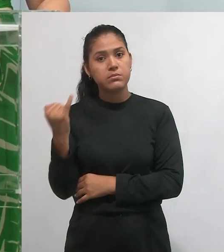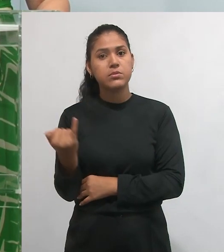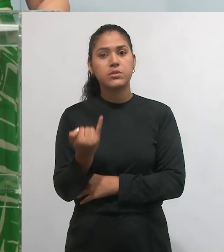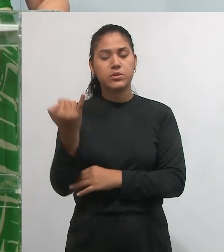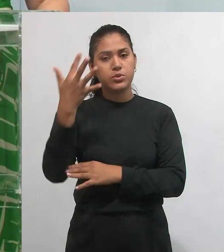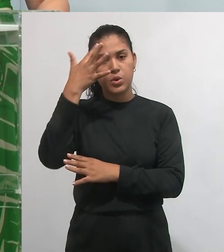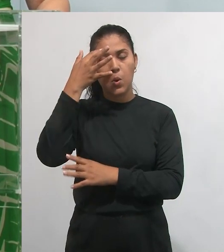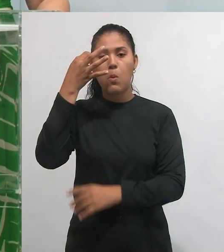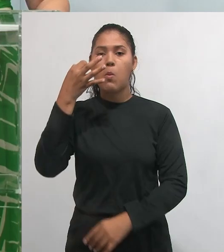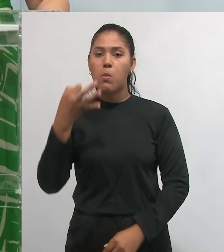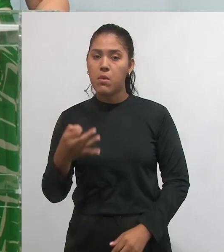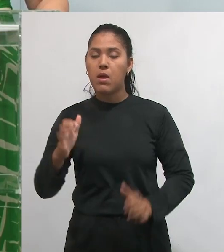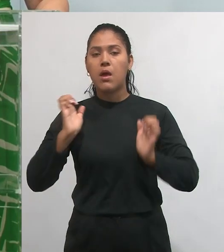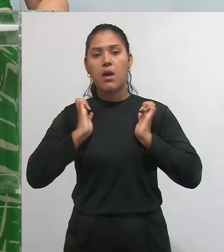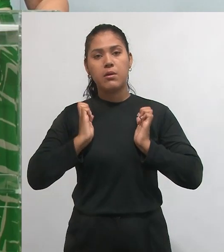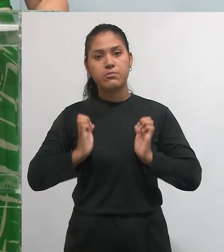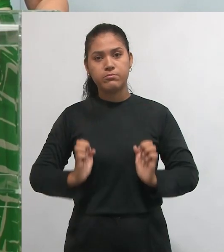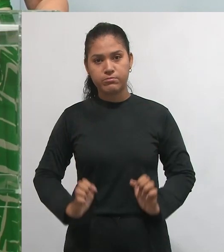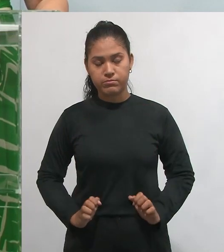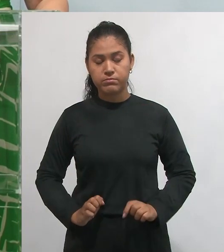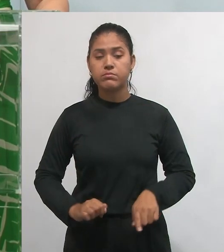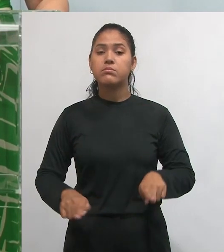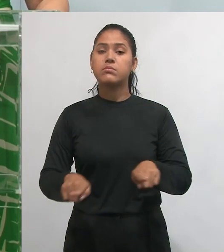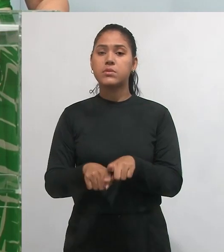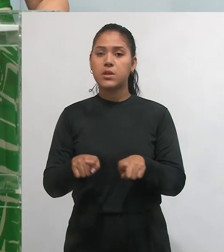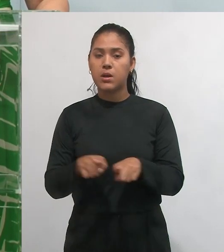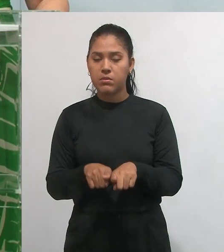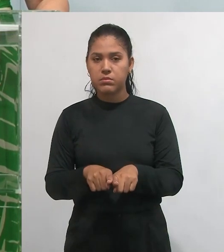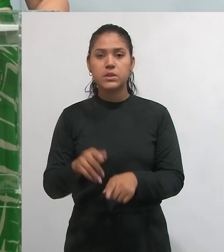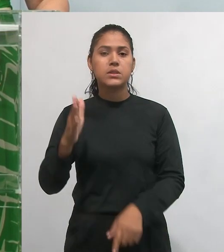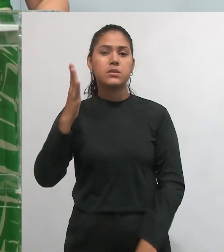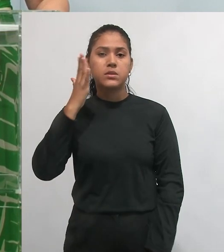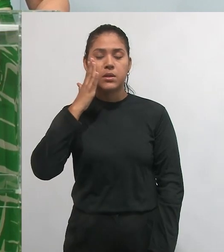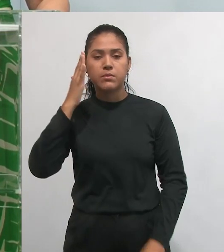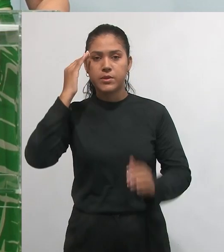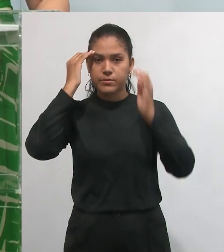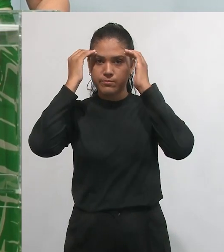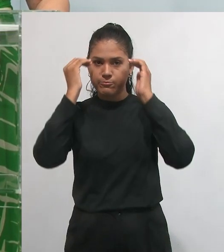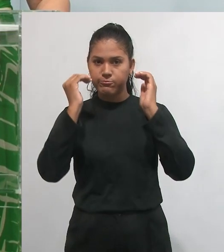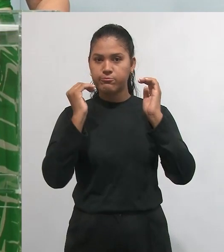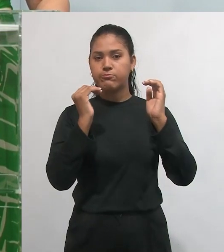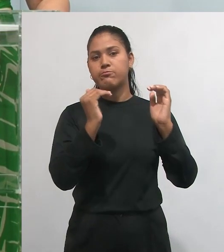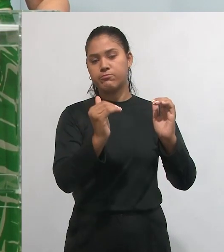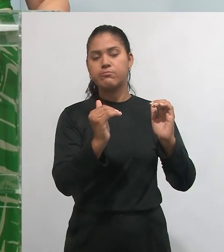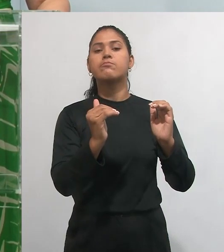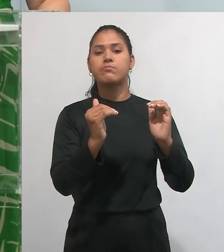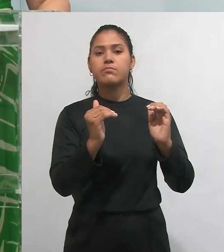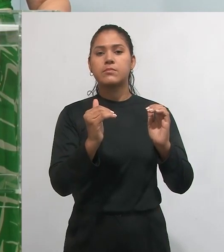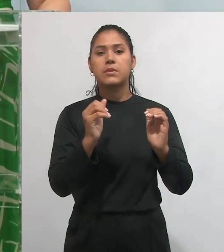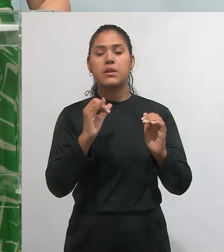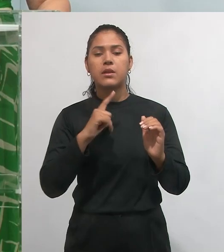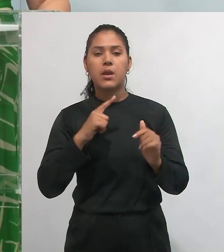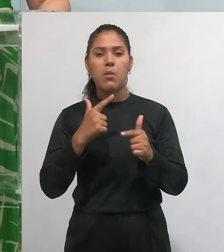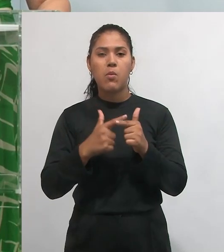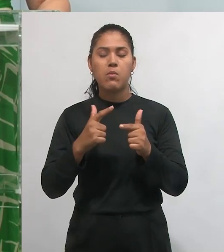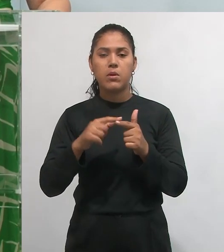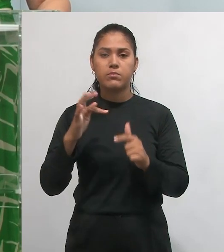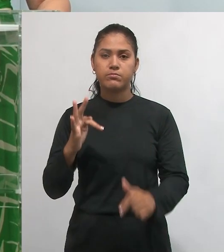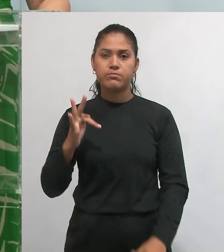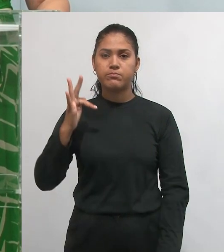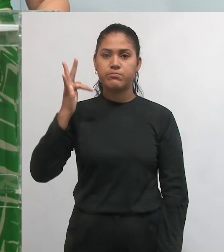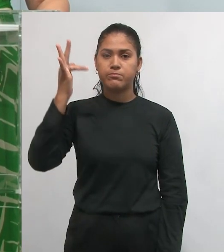é importantíssimo atuar com ética e com compromisso para que nós não tenhamos aí